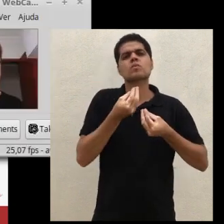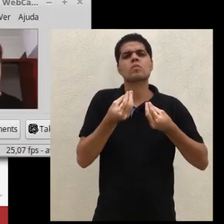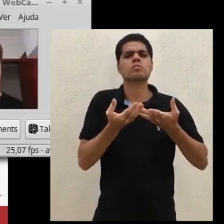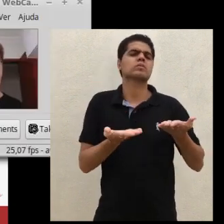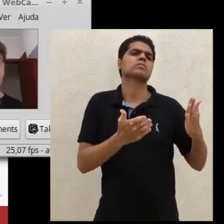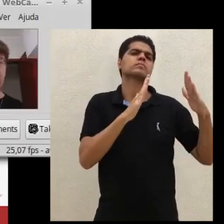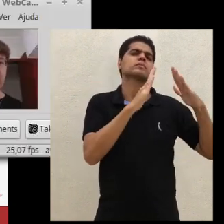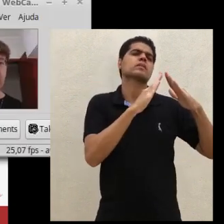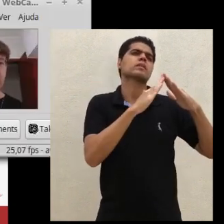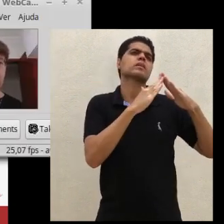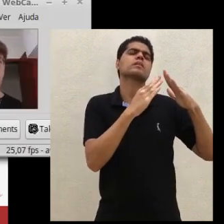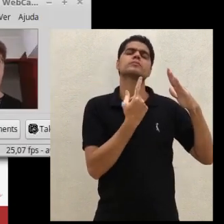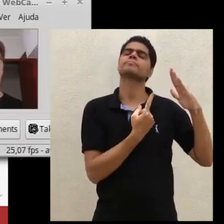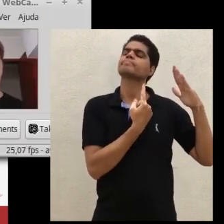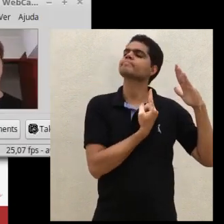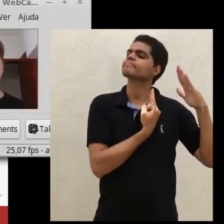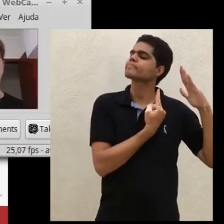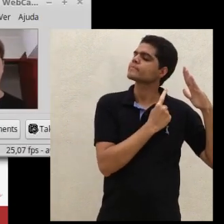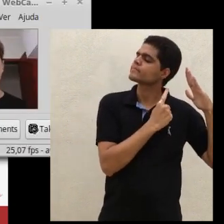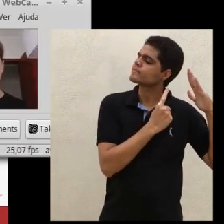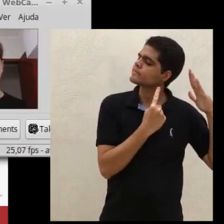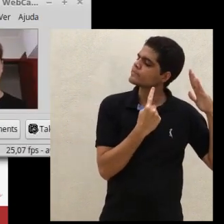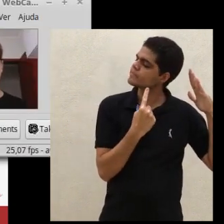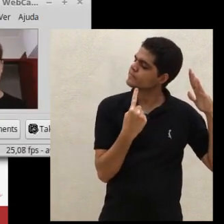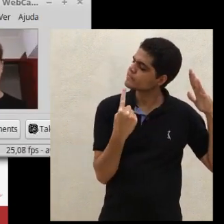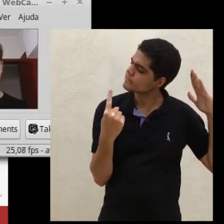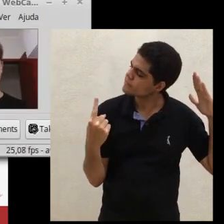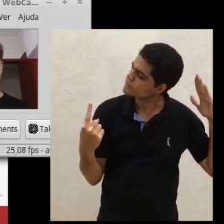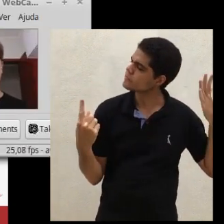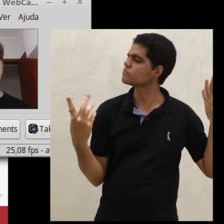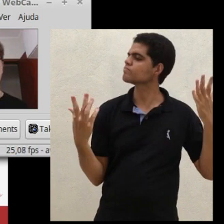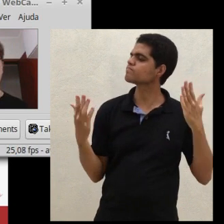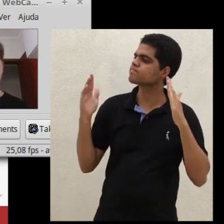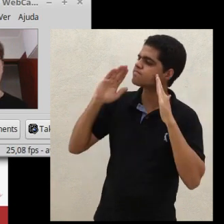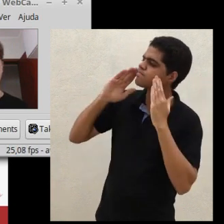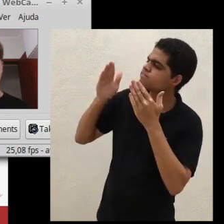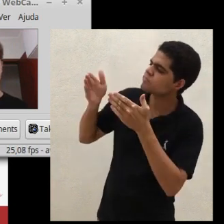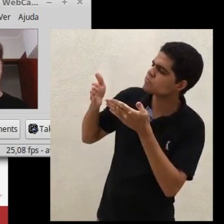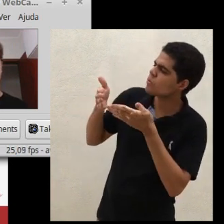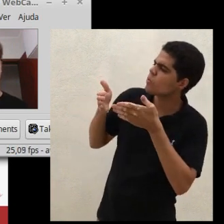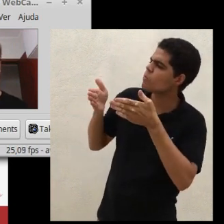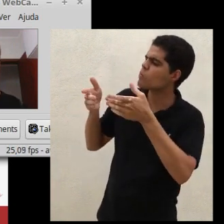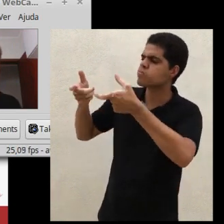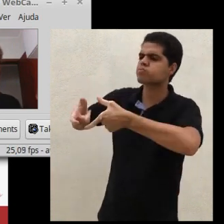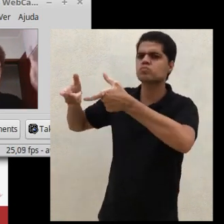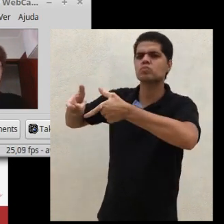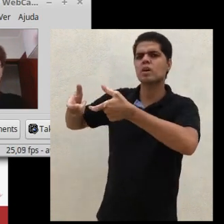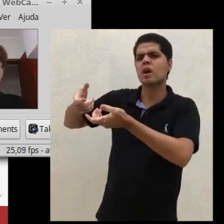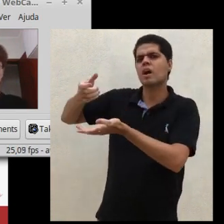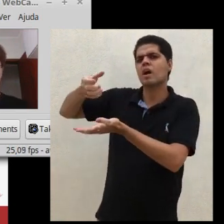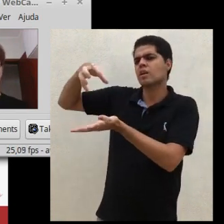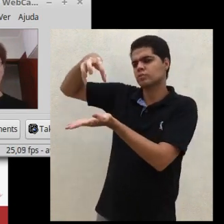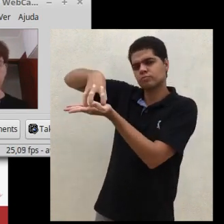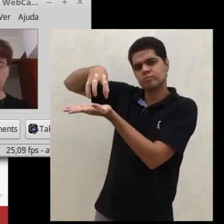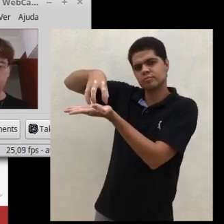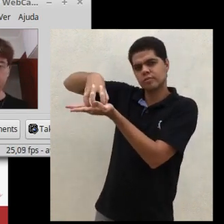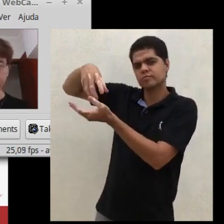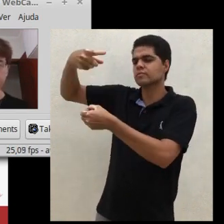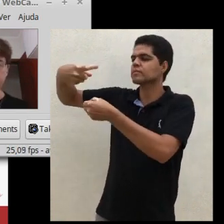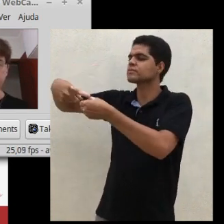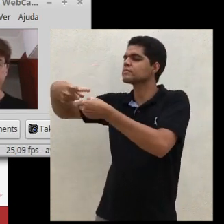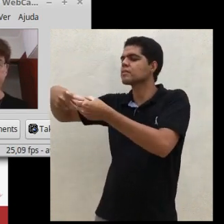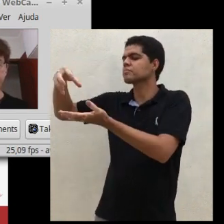Vamos pensar aqui, você está dentro da sua casa, começa a caminhar e vai até algum lugar lá no centro da